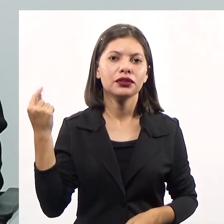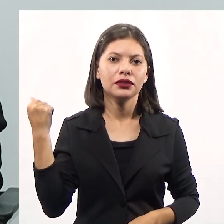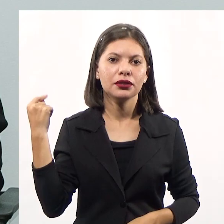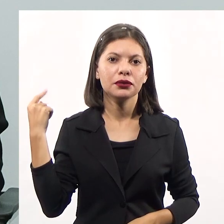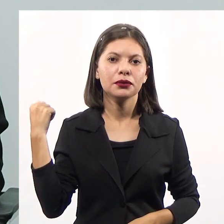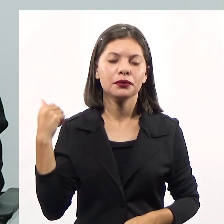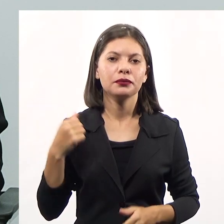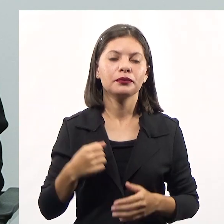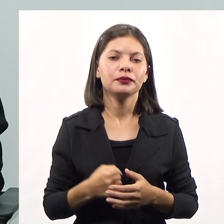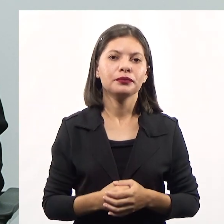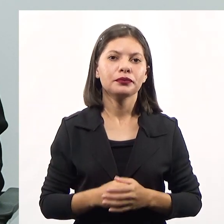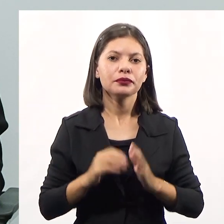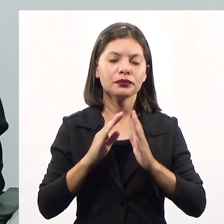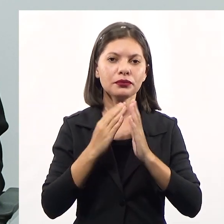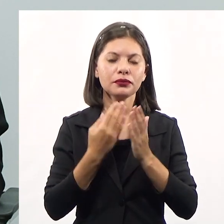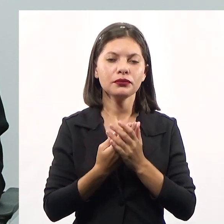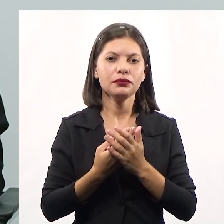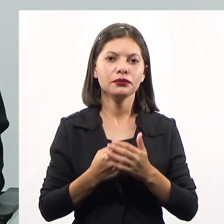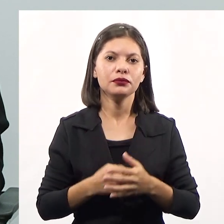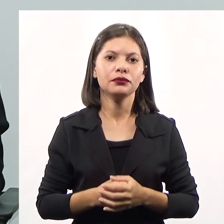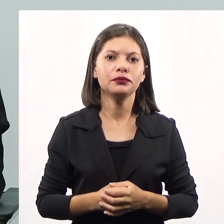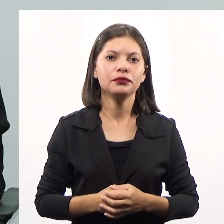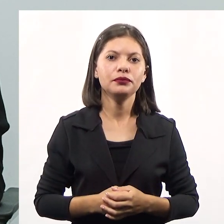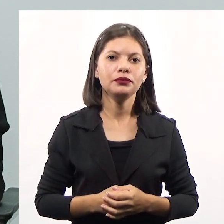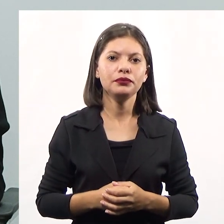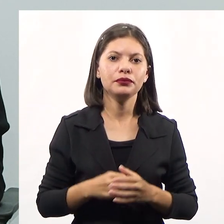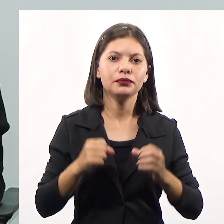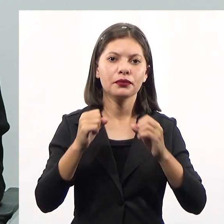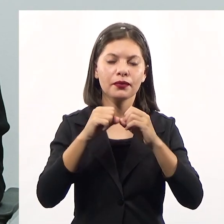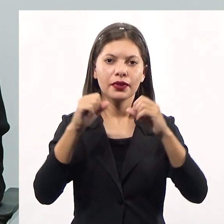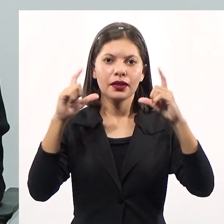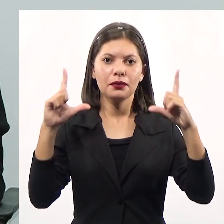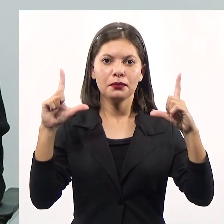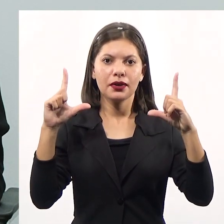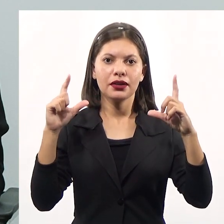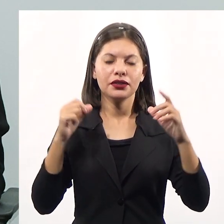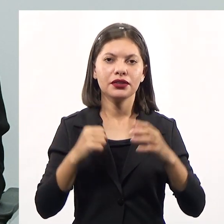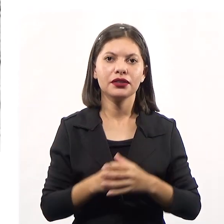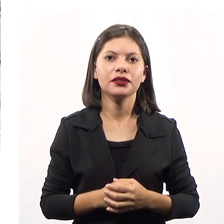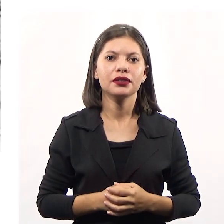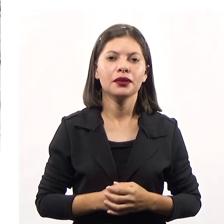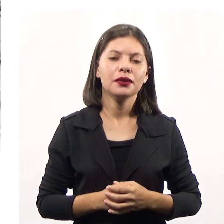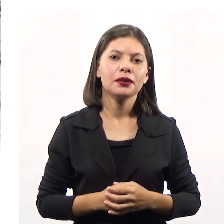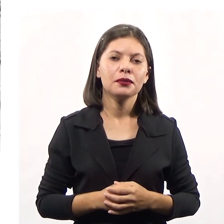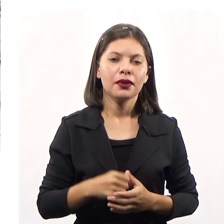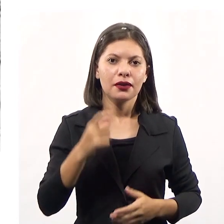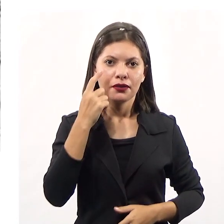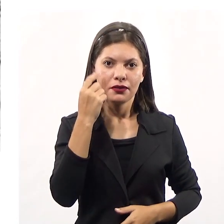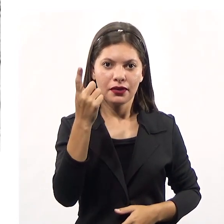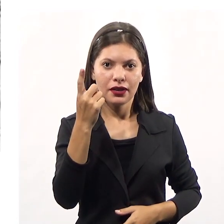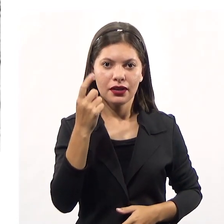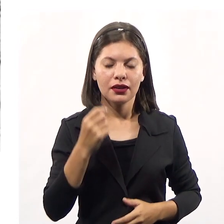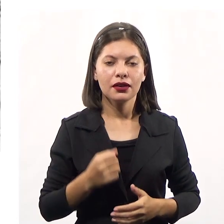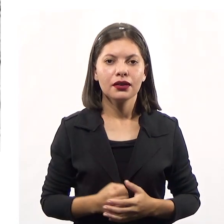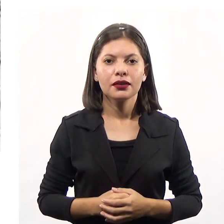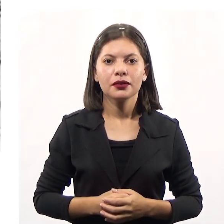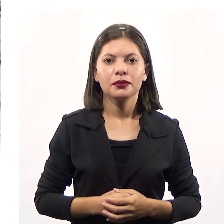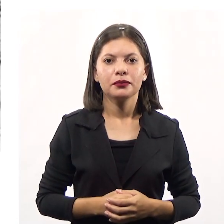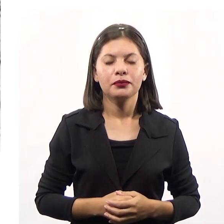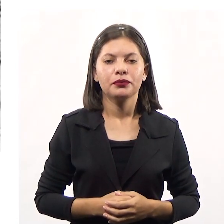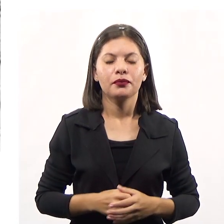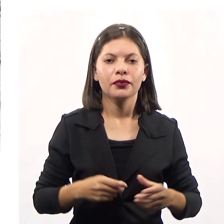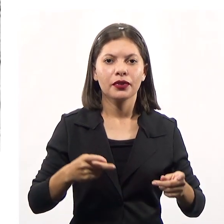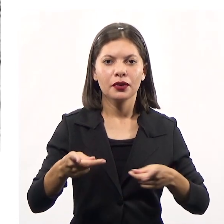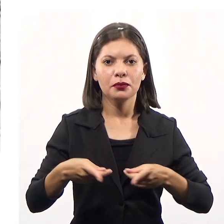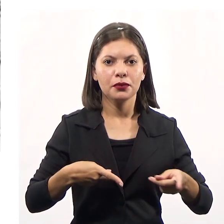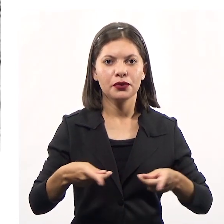liceu, dessa escola peripatética. E aí eu trouxe algumas imagens aqui para a gente ver como